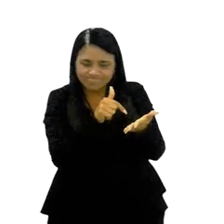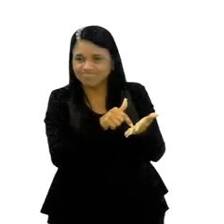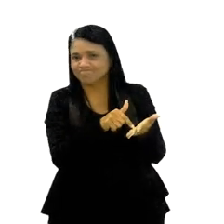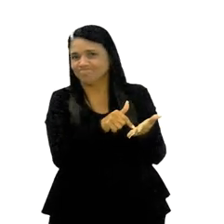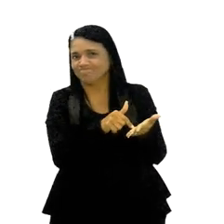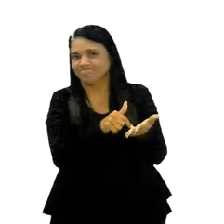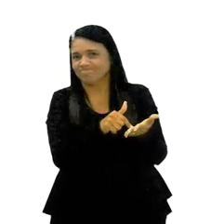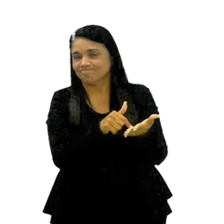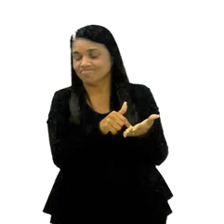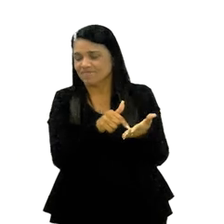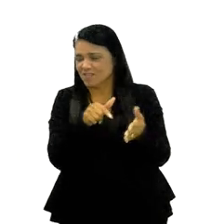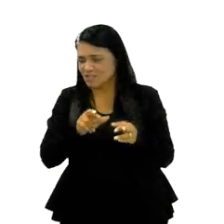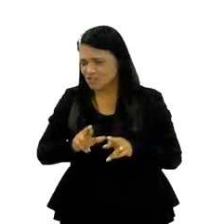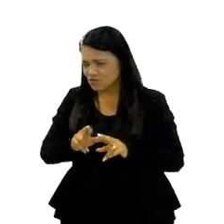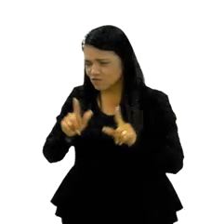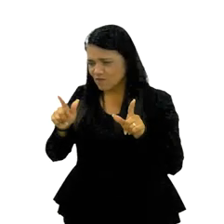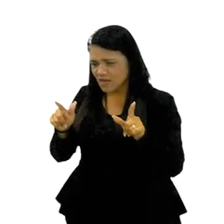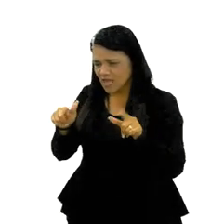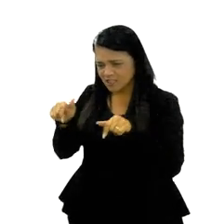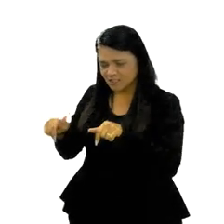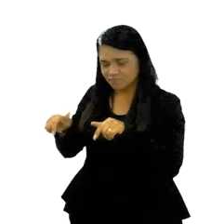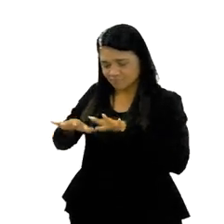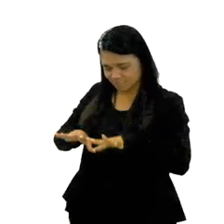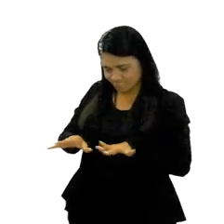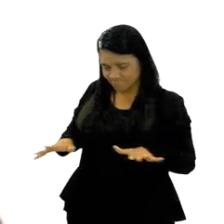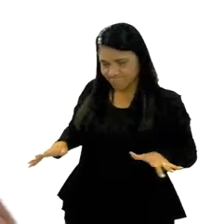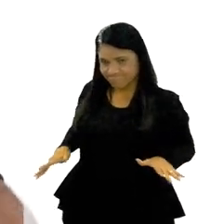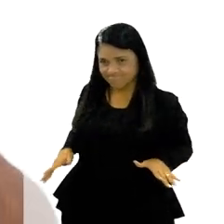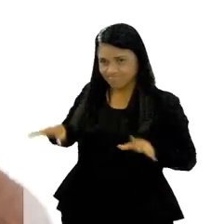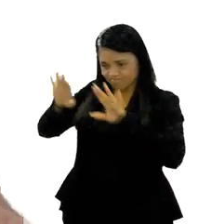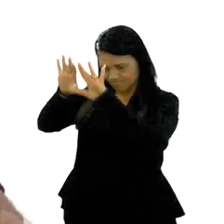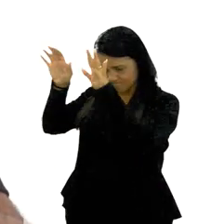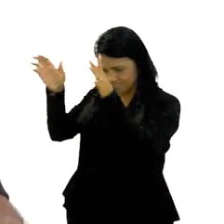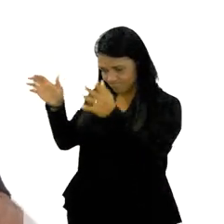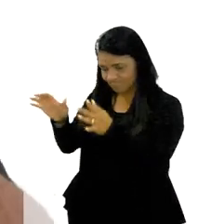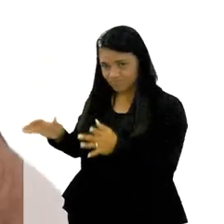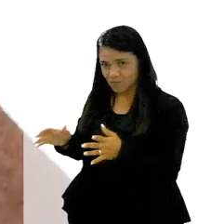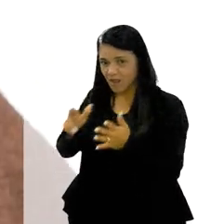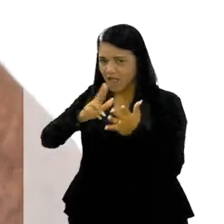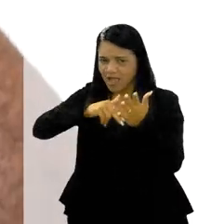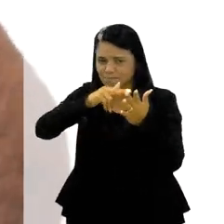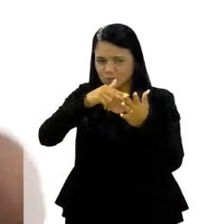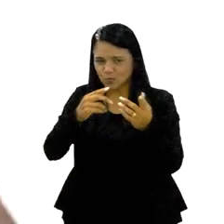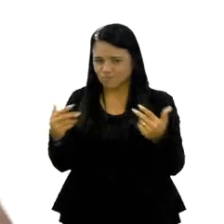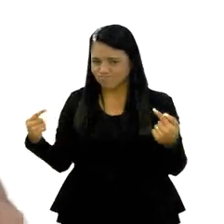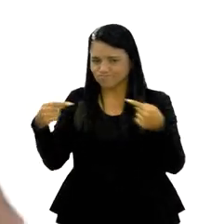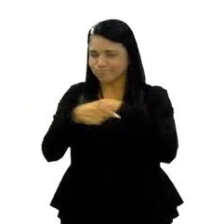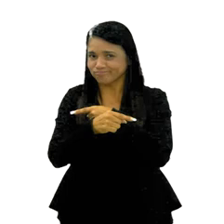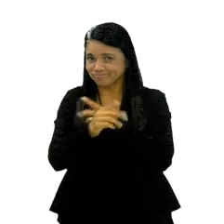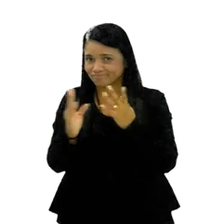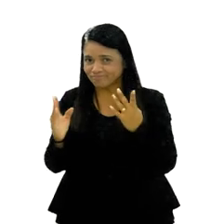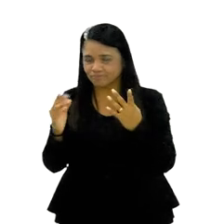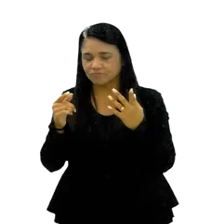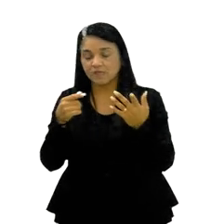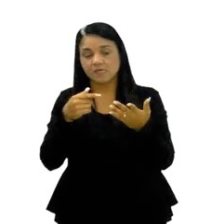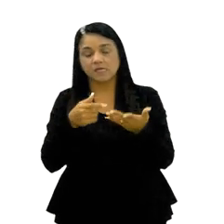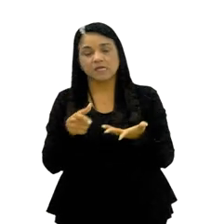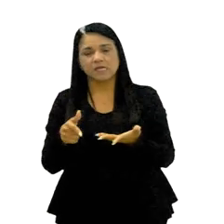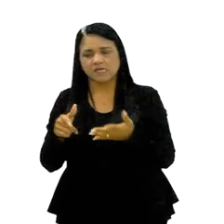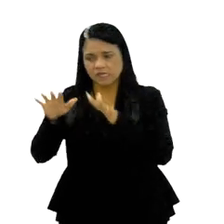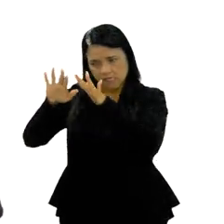na... No protótipo. Não, que foi feita na reprodução. Porque o protótipo, nós fizemos o protótipo e não fizemos a pintura específica que estava na